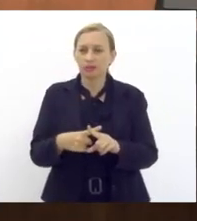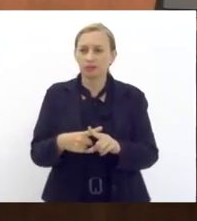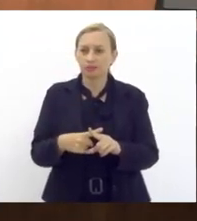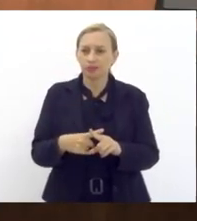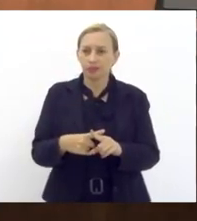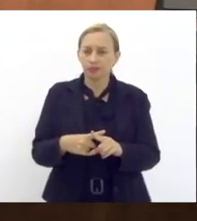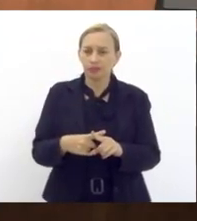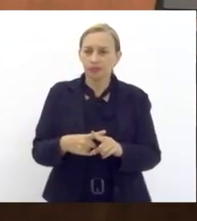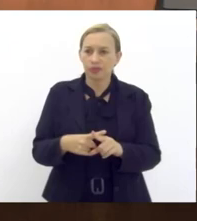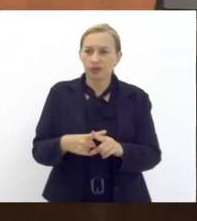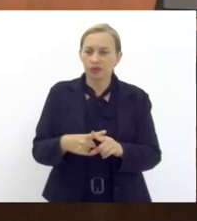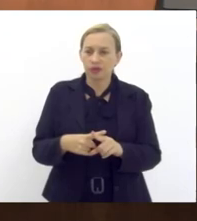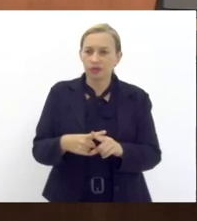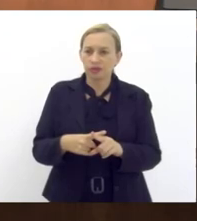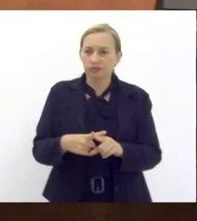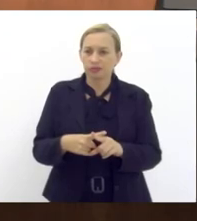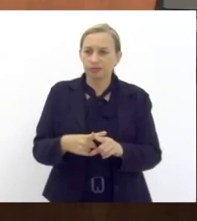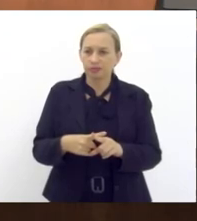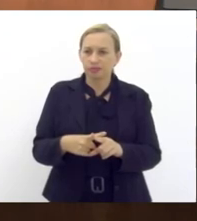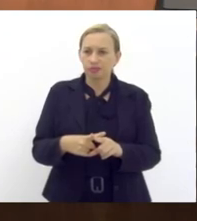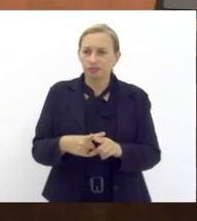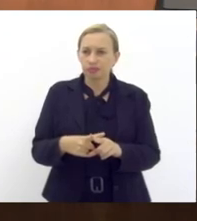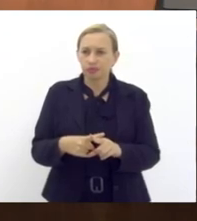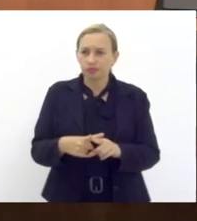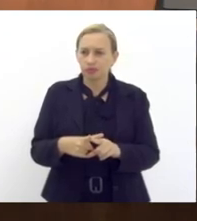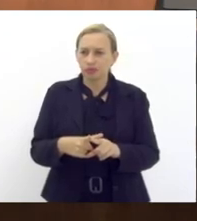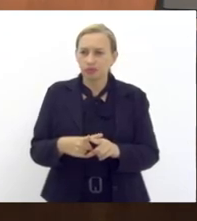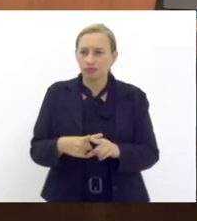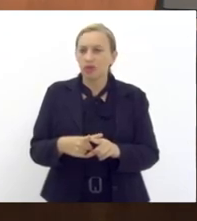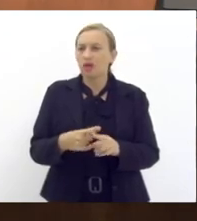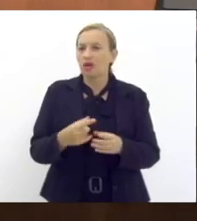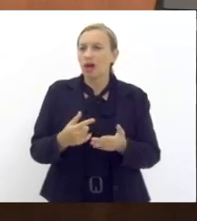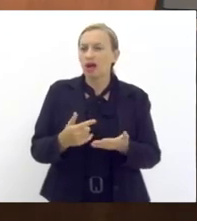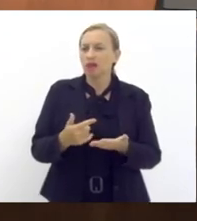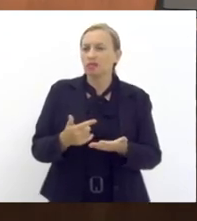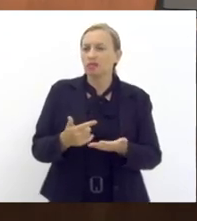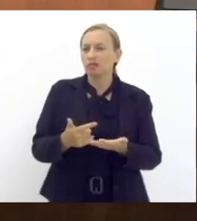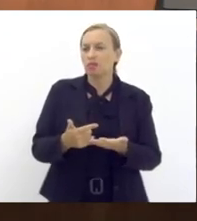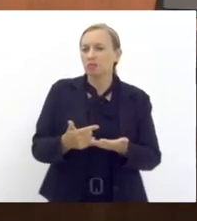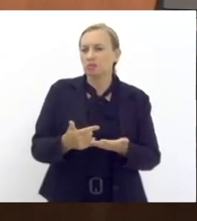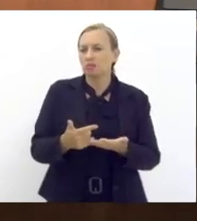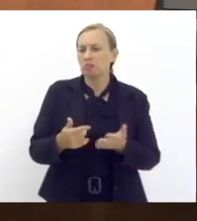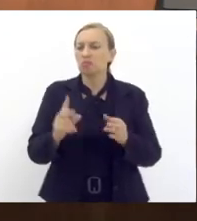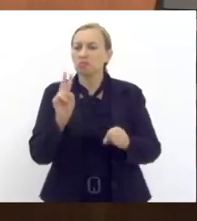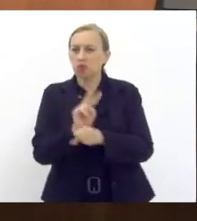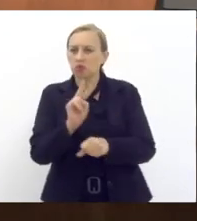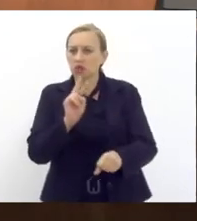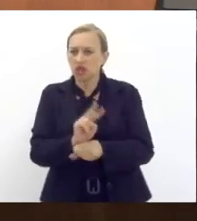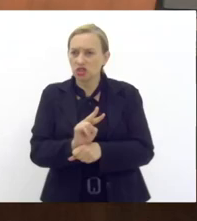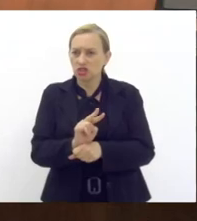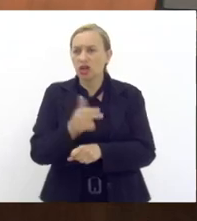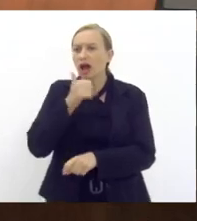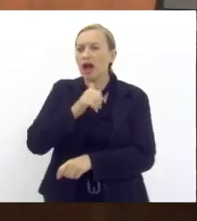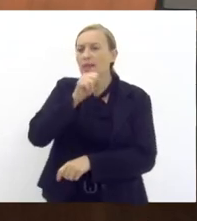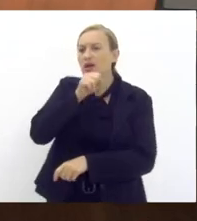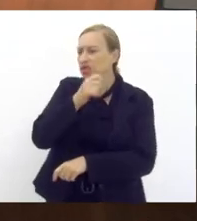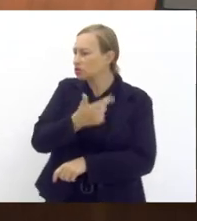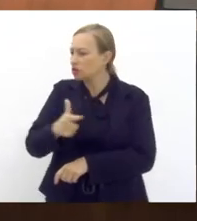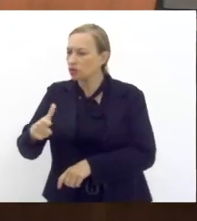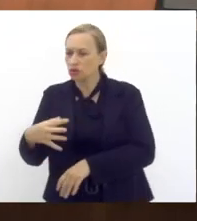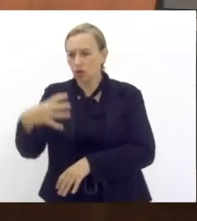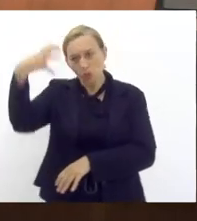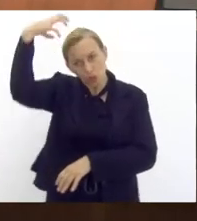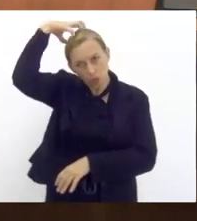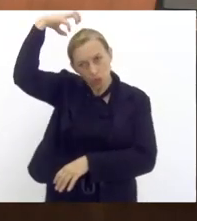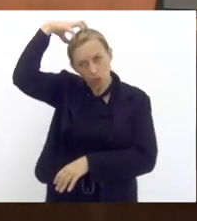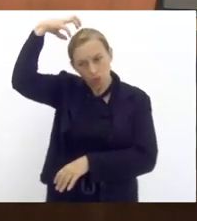de livrar a mãe de um sofrimento de culpa, a qual ela, sem saber da informação que